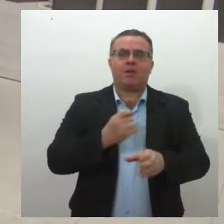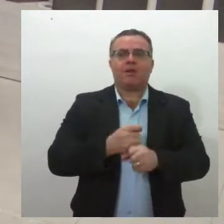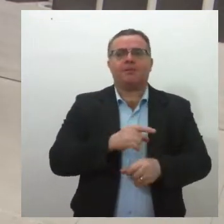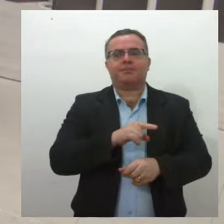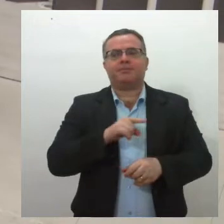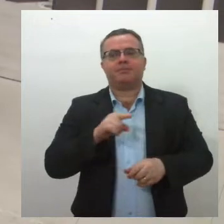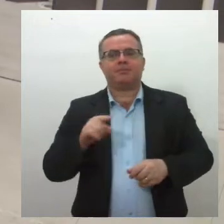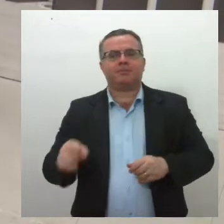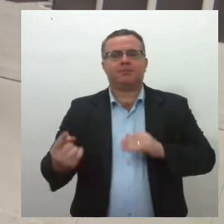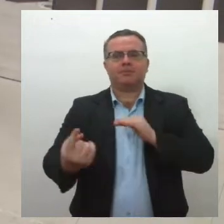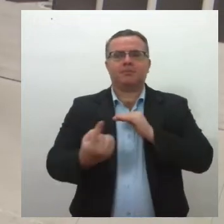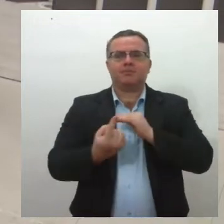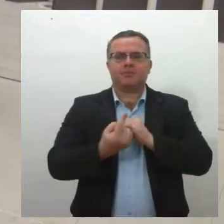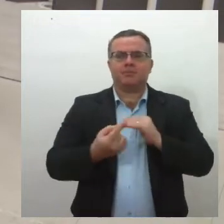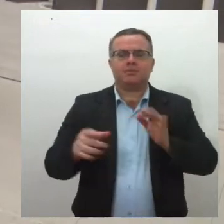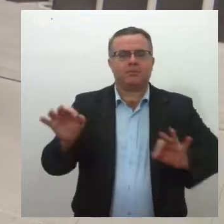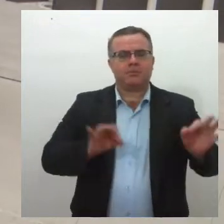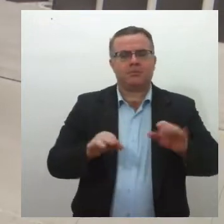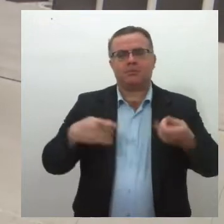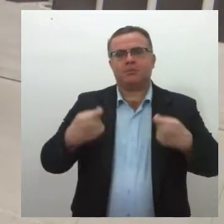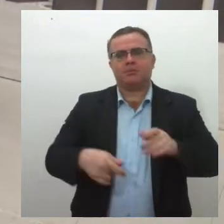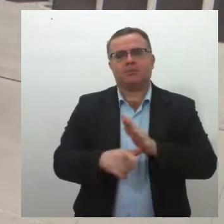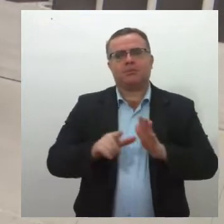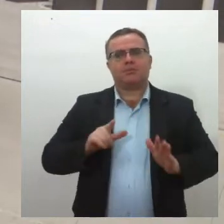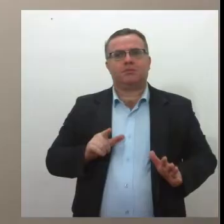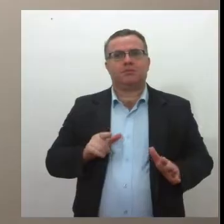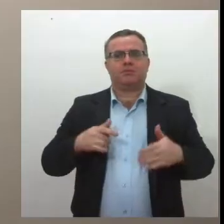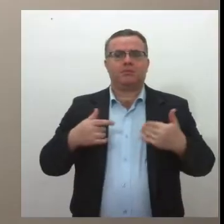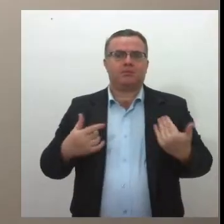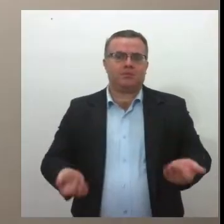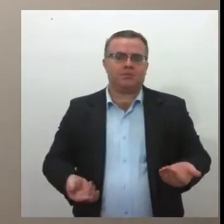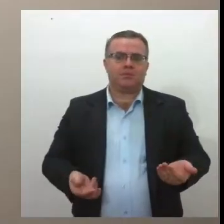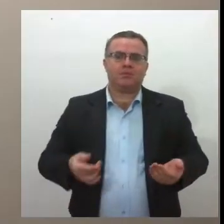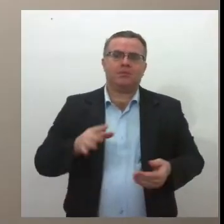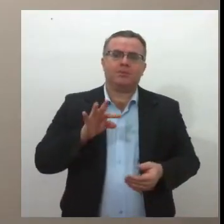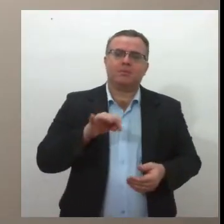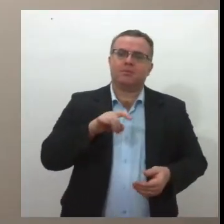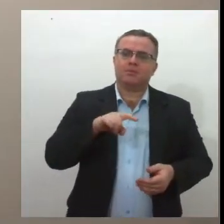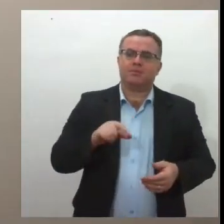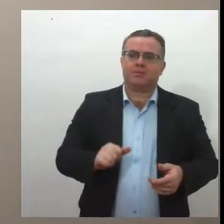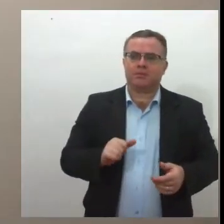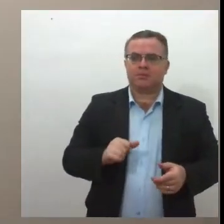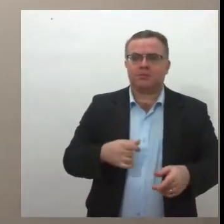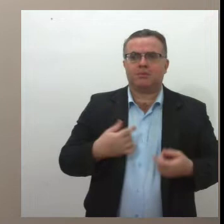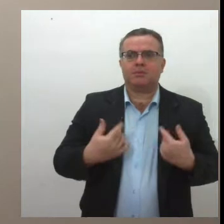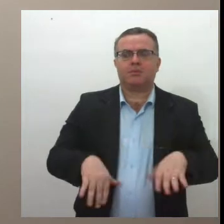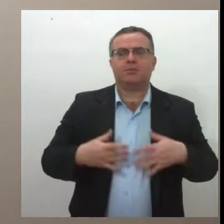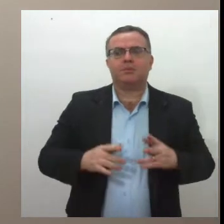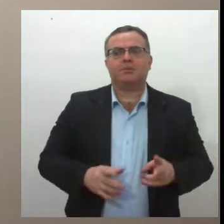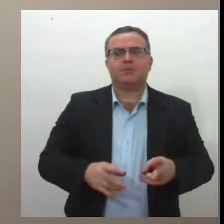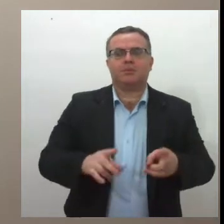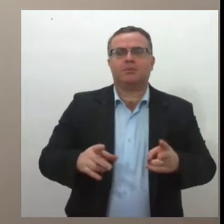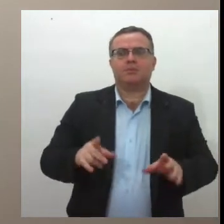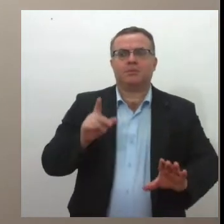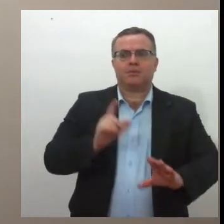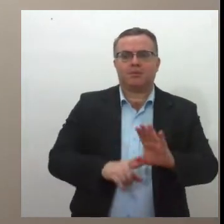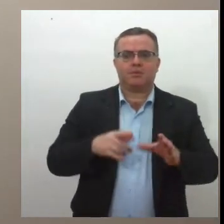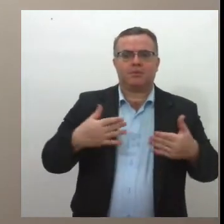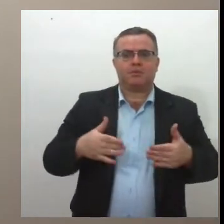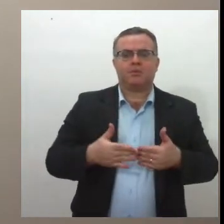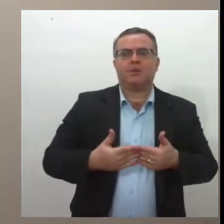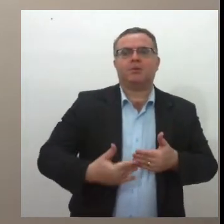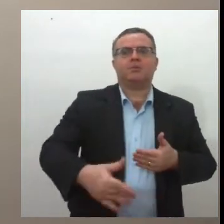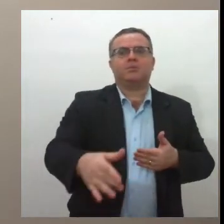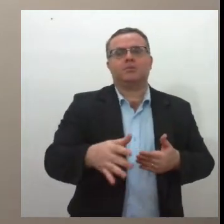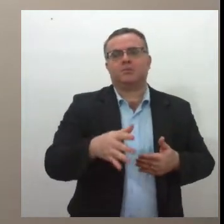para esse momento, independente da sua renda. As taxas e impostos chegam, essa rolagem de dívida também, quanto mais tempo você deixa para frente